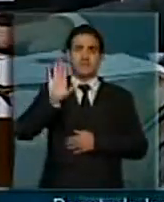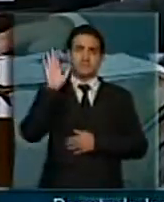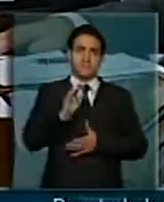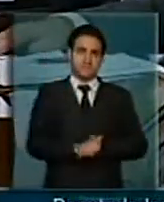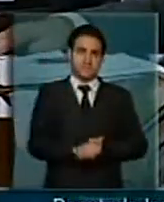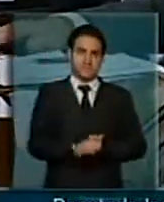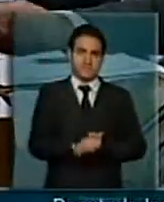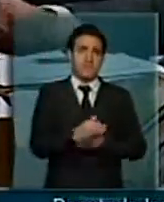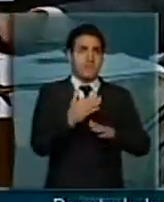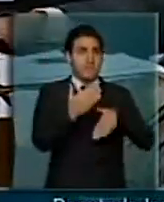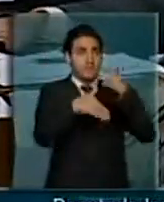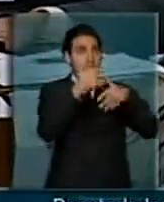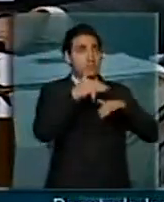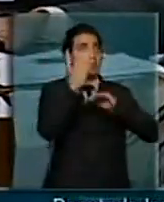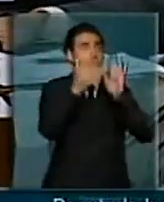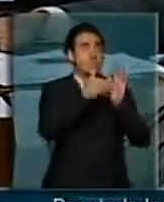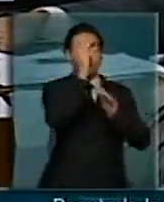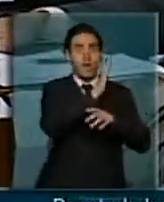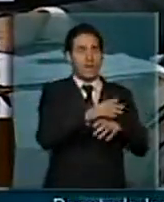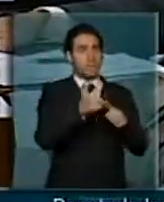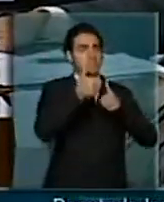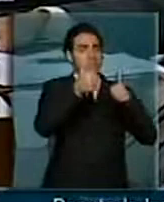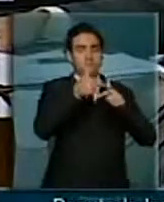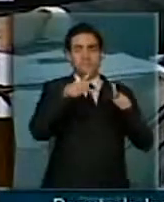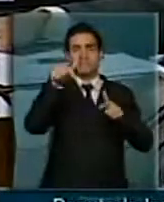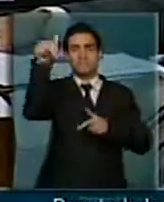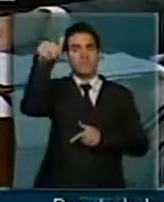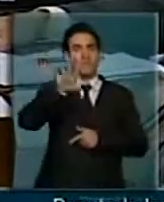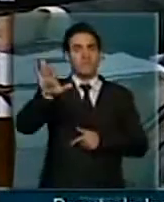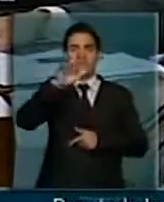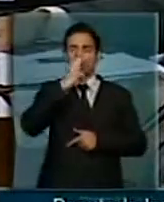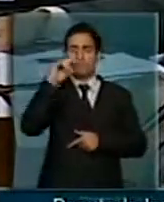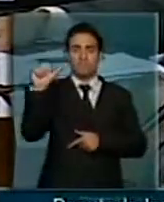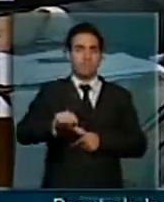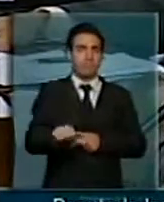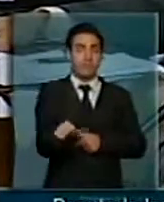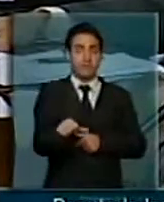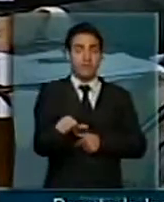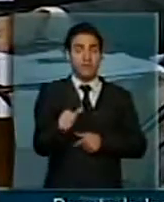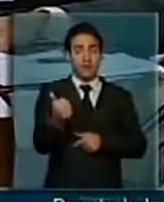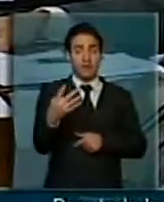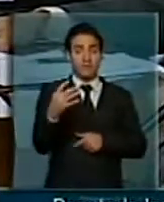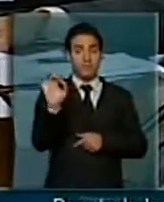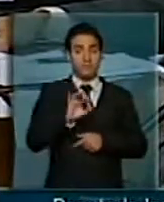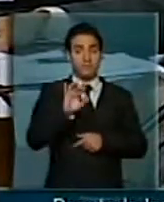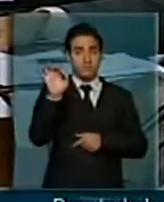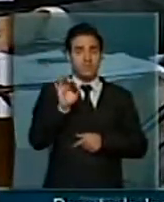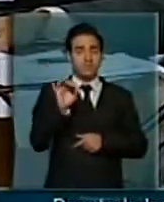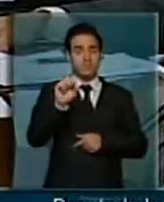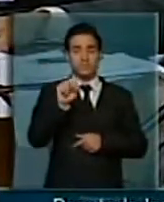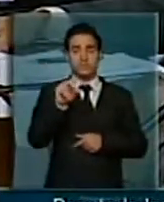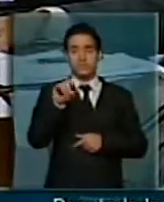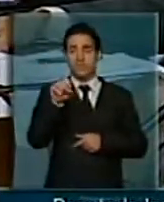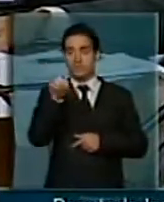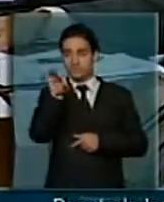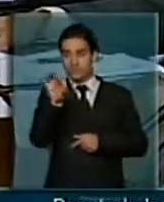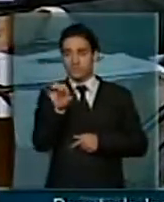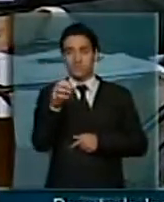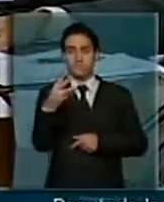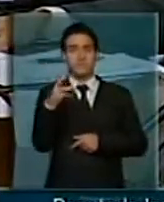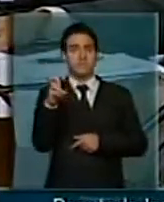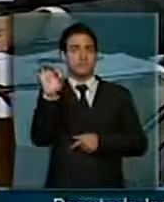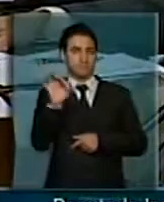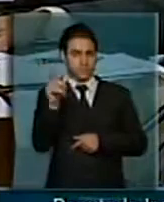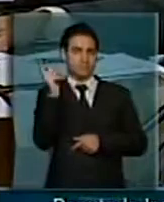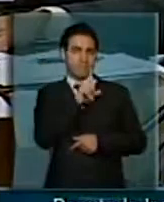nesse desenvolvimento do país. Tem um atraso maior. 14% em relação à região Sudeste, tem